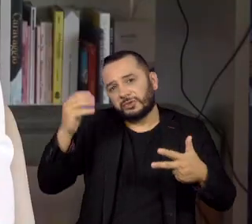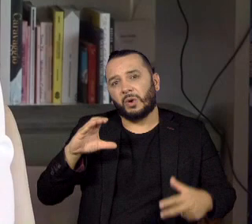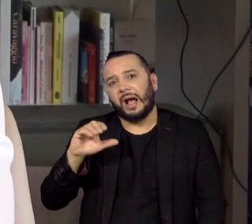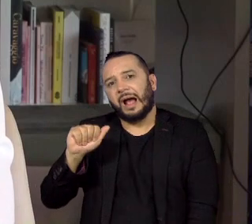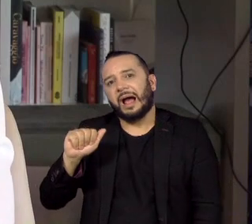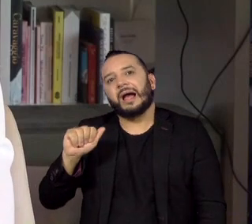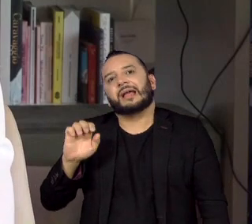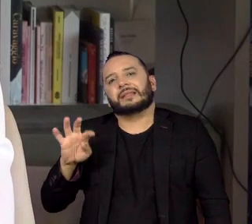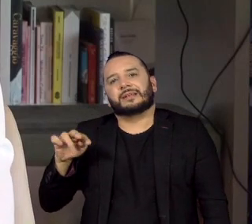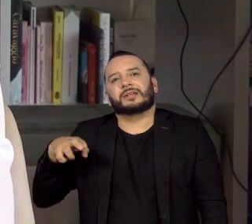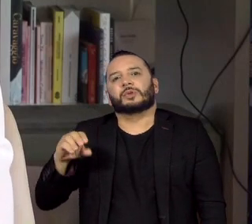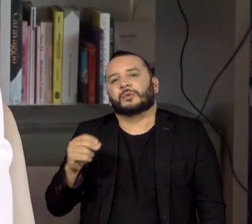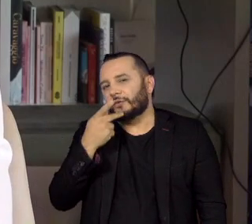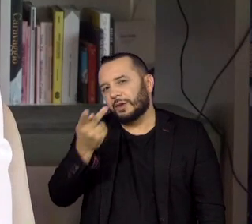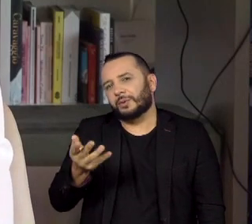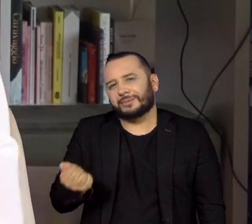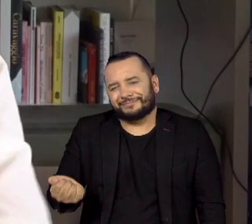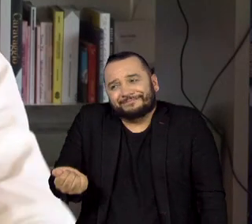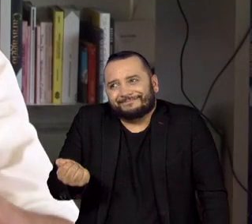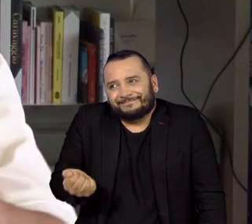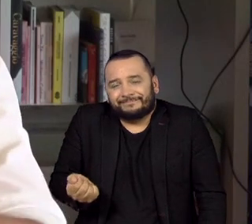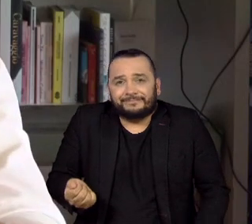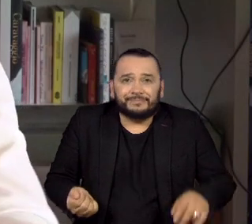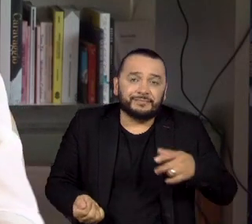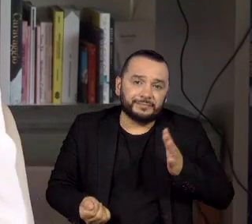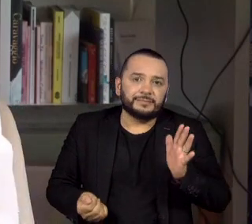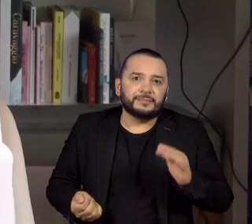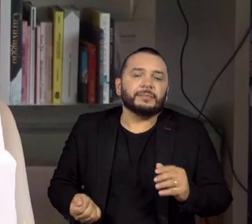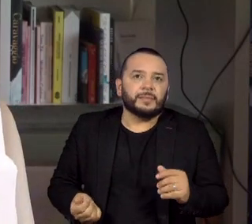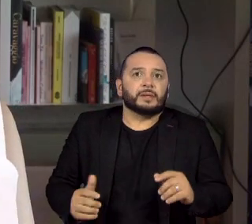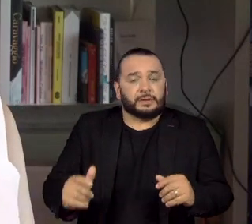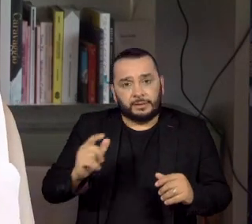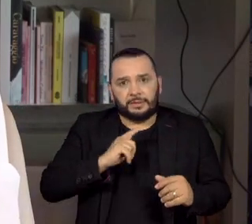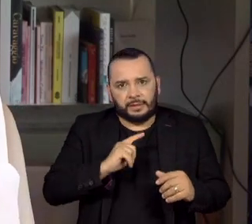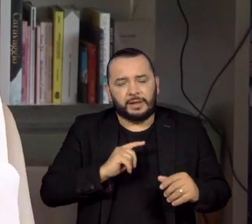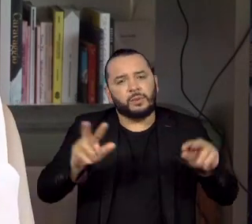Eu penso assim, a trilha afetiva é uma trilha de tamanho menor na